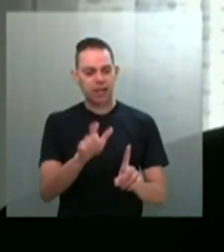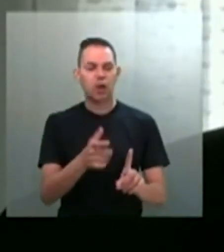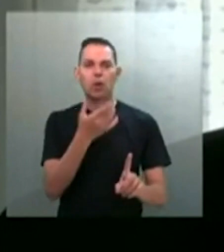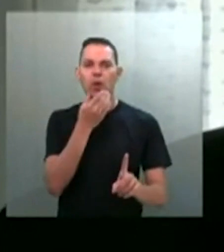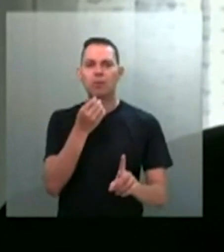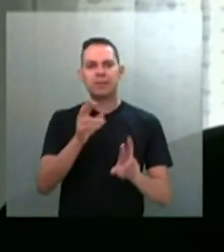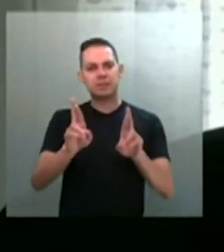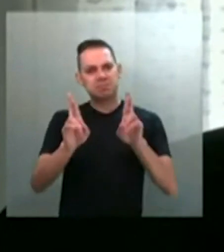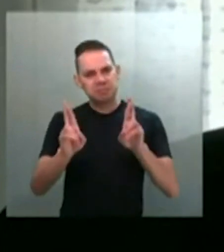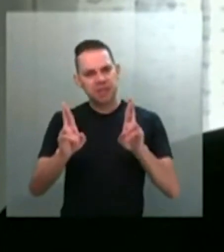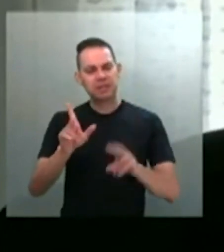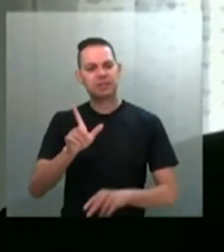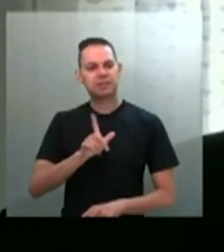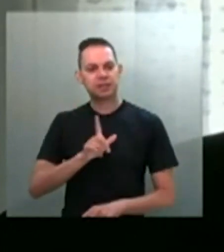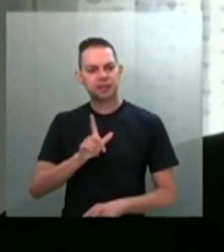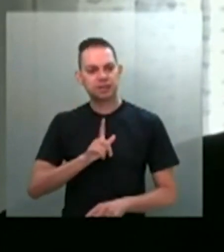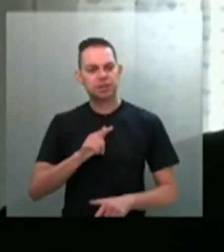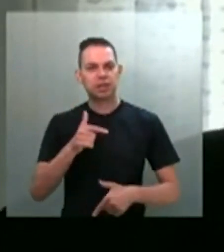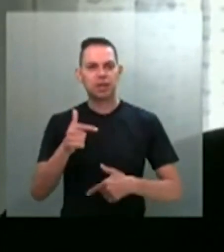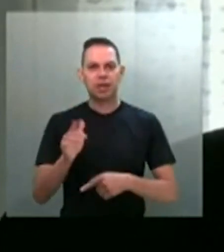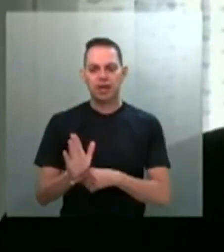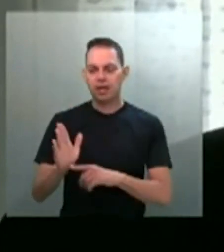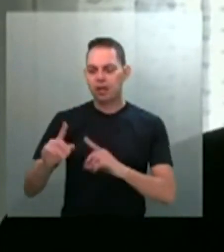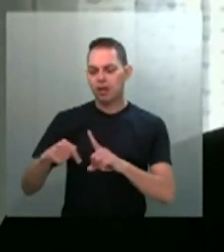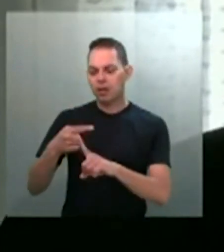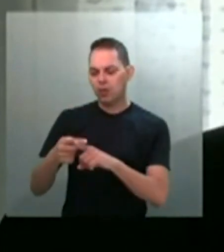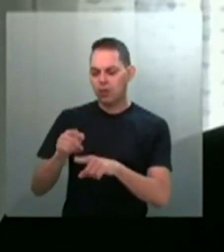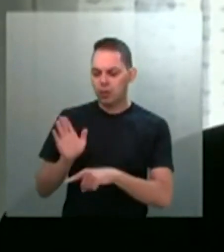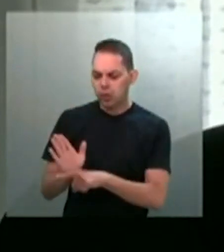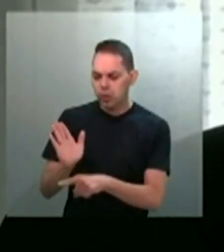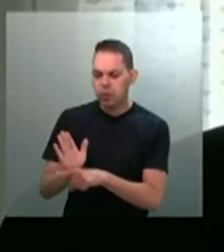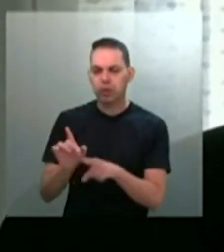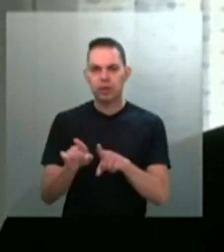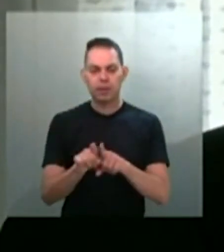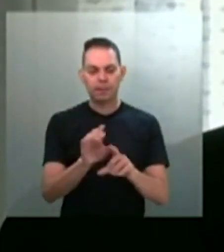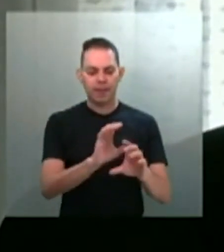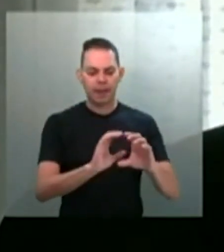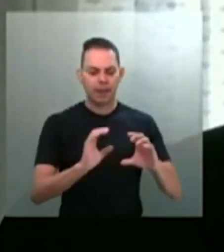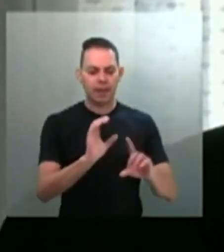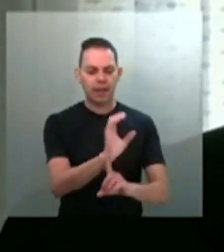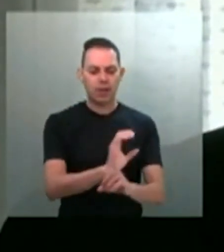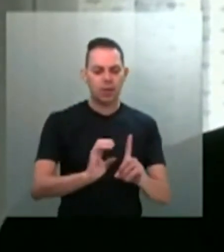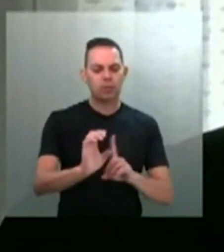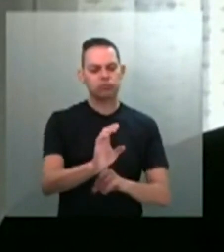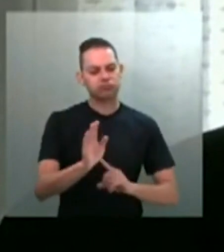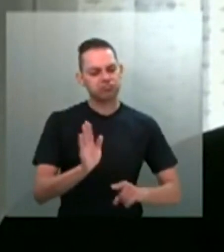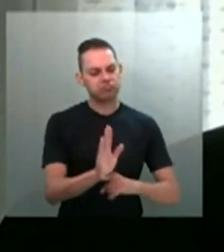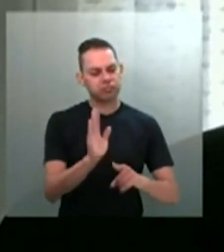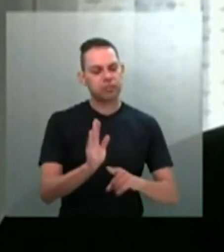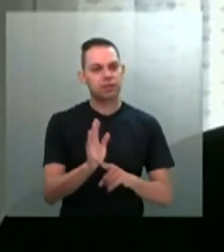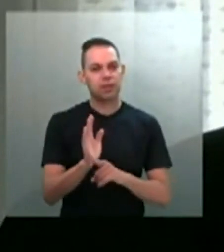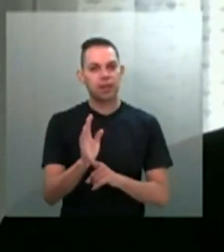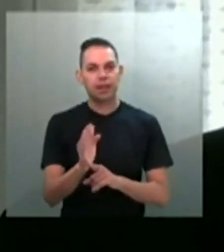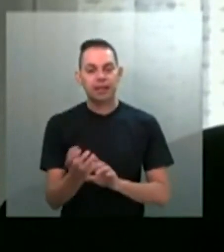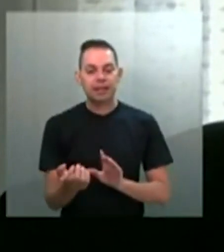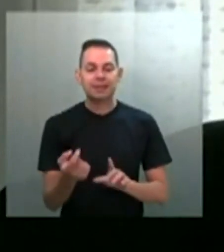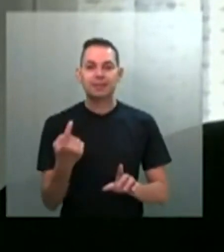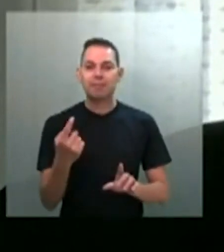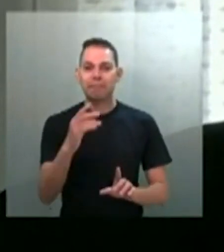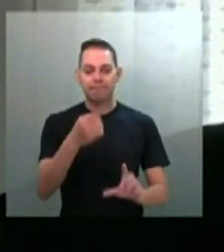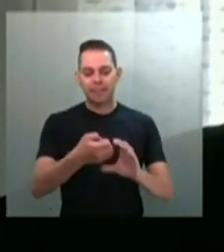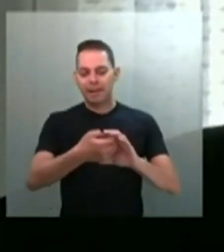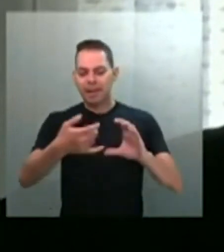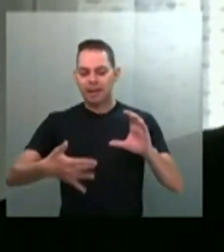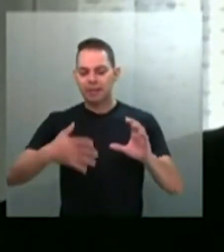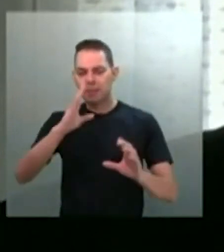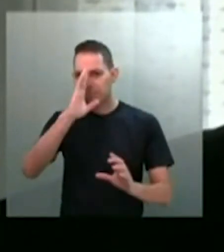esperança e seu serviço à Igreja e à comunidade humana teve sempre a marca da esperança.